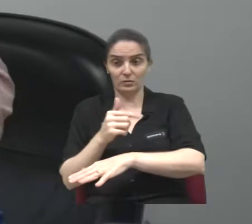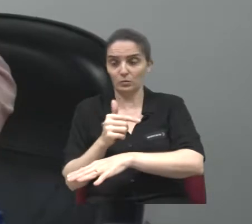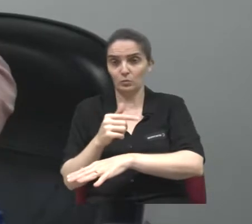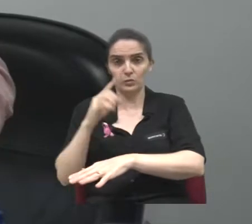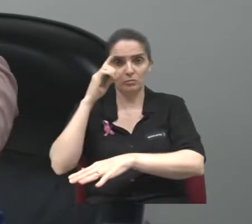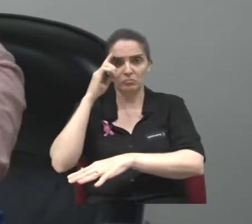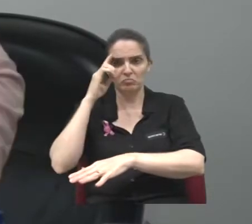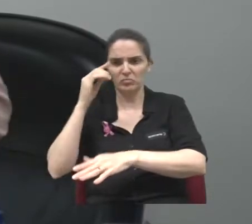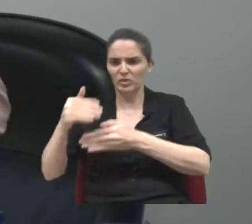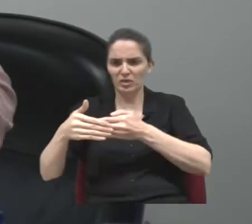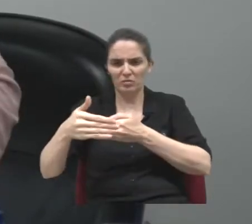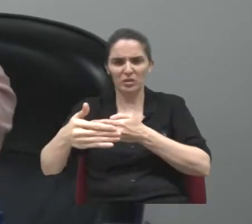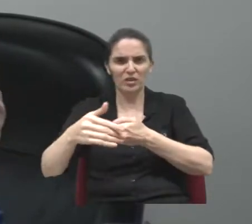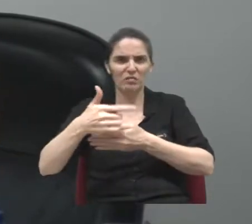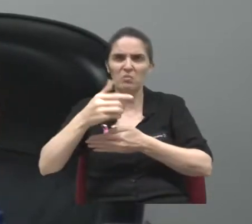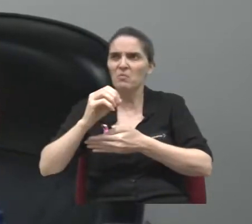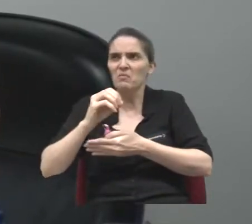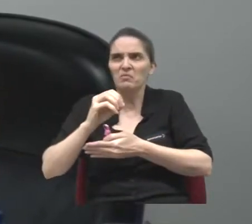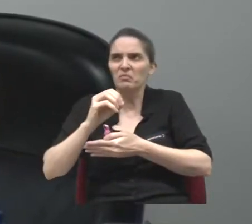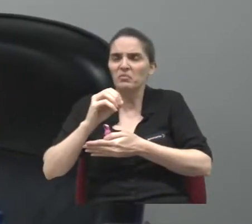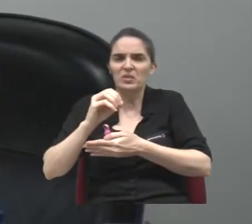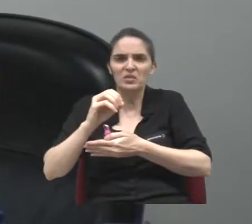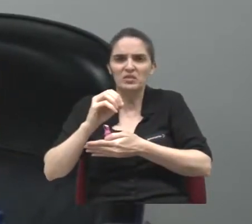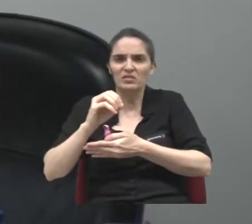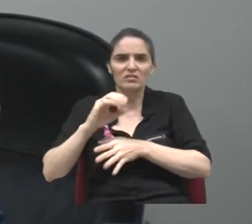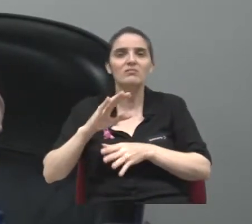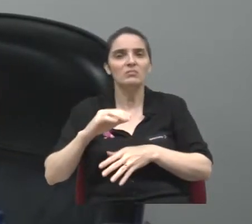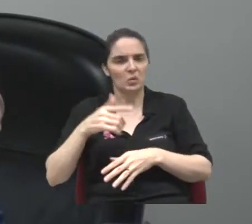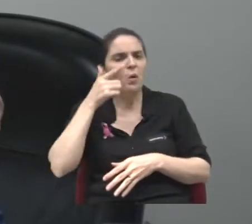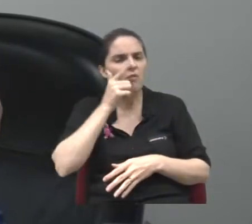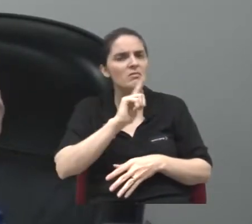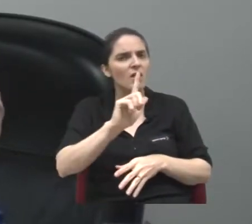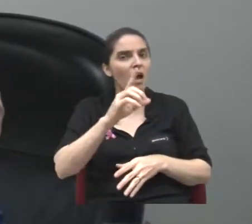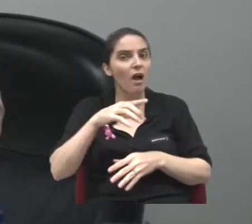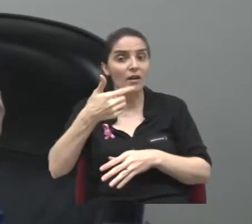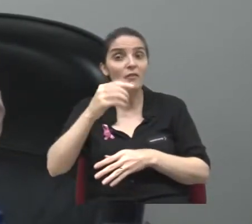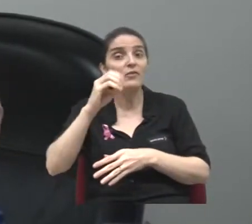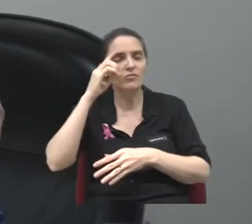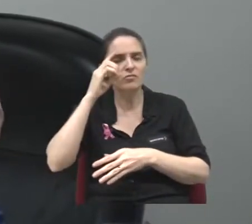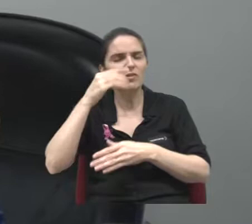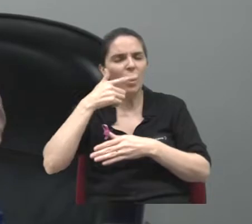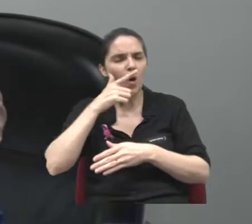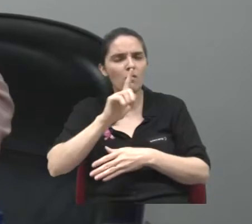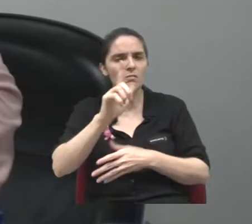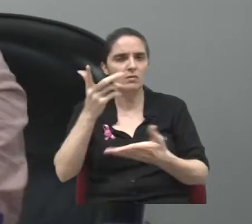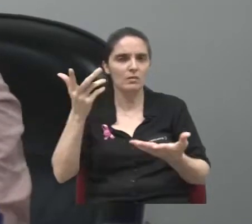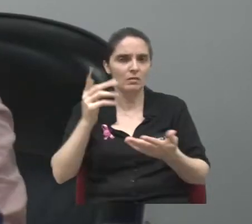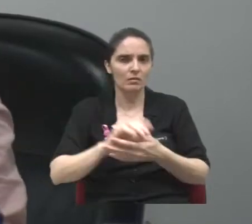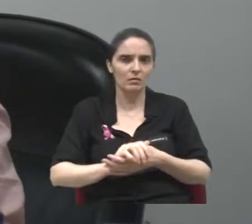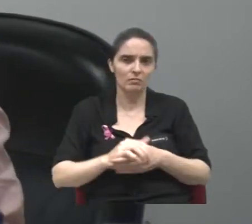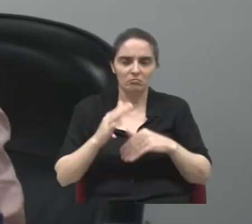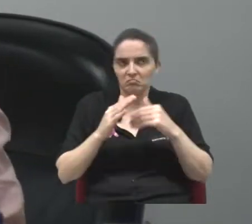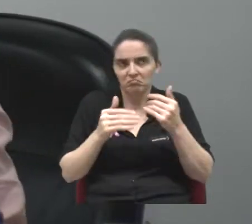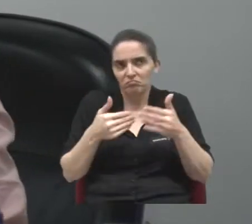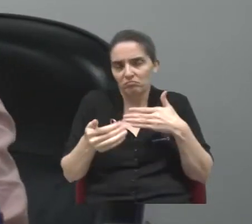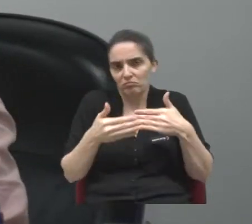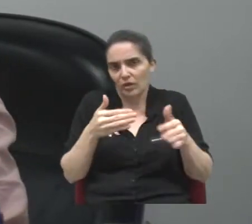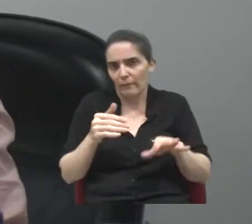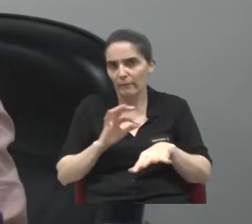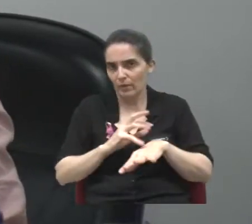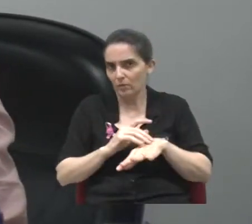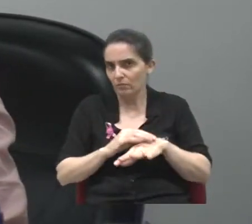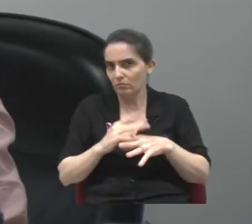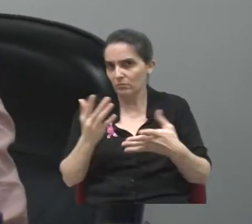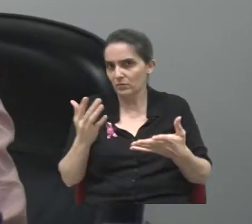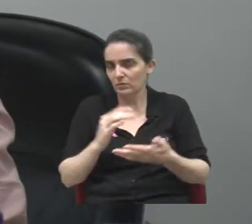aí de 20 dias, está conseguindo uma consulta, né, depende a enfermidade, depende a necessidade.